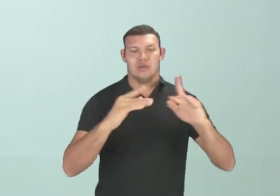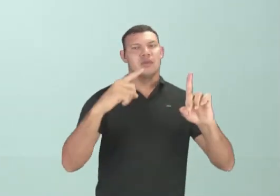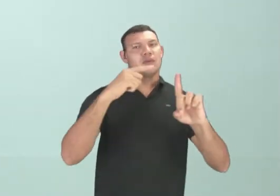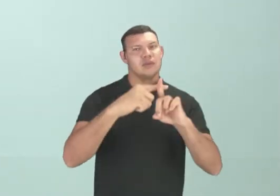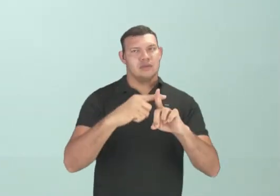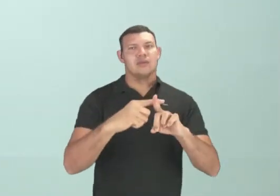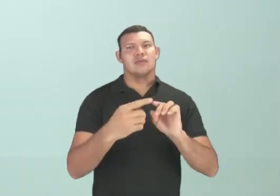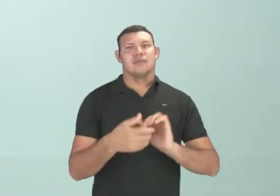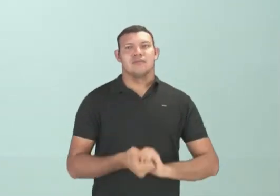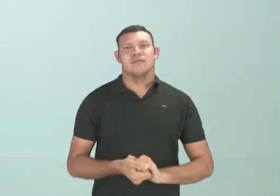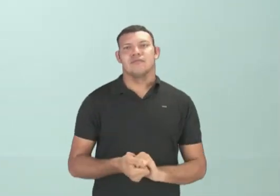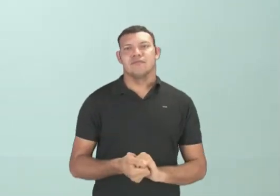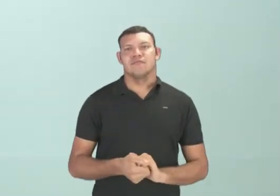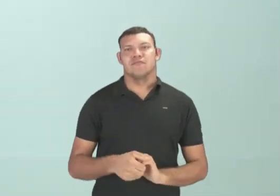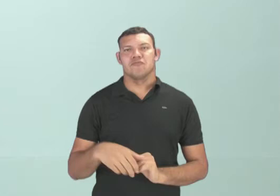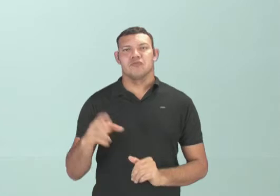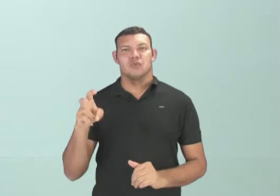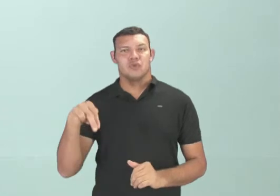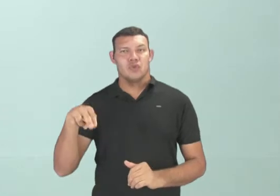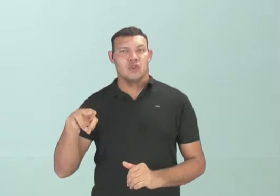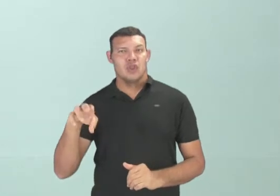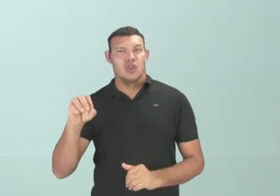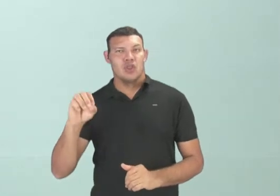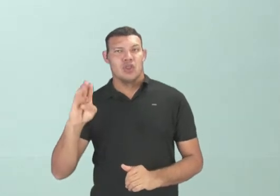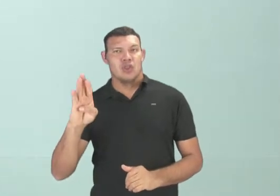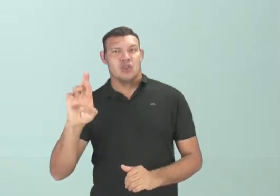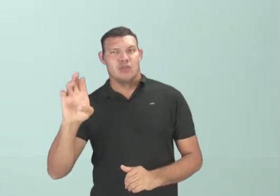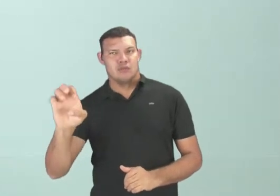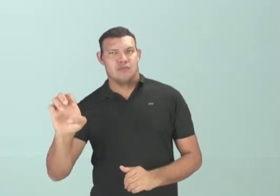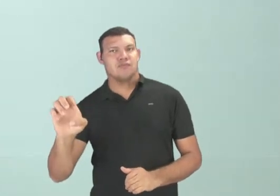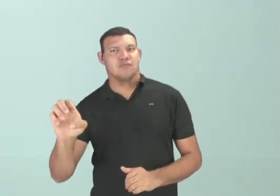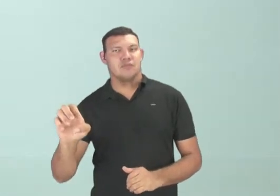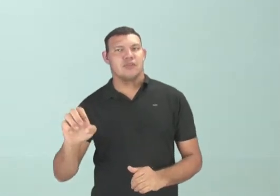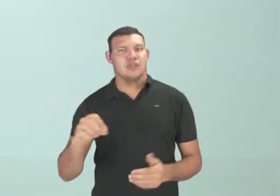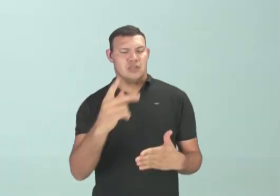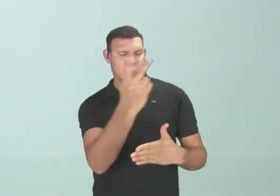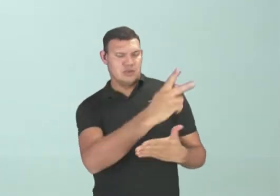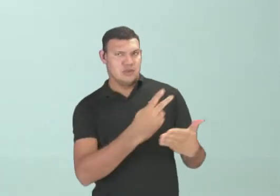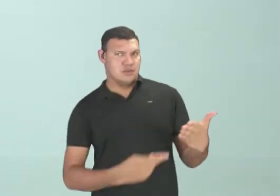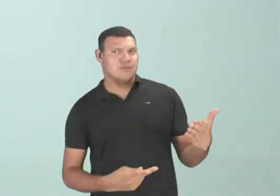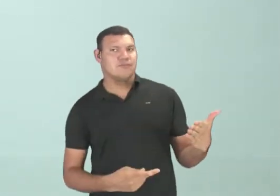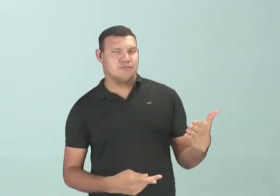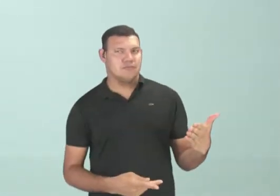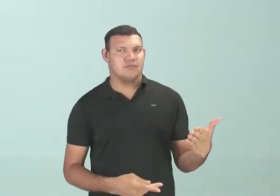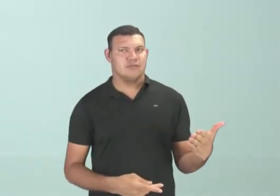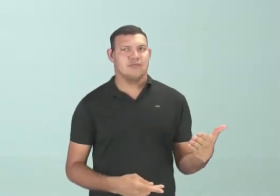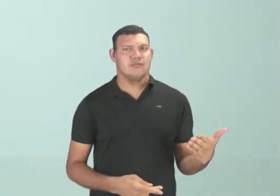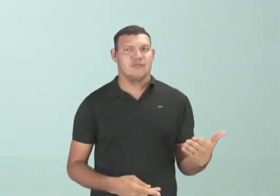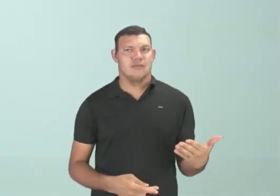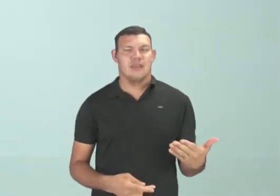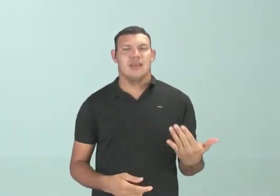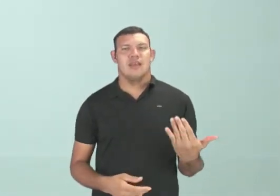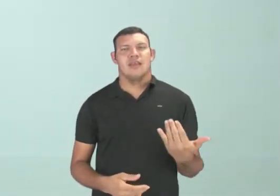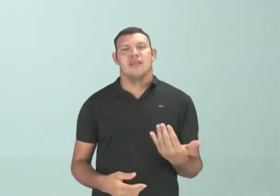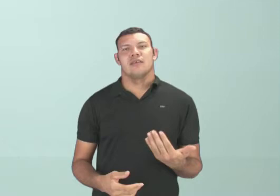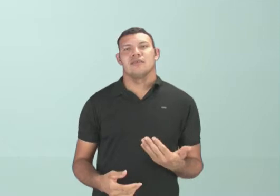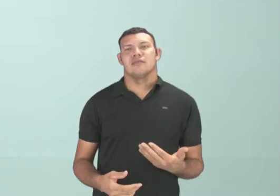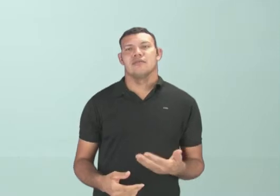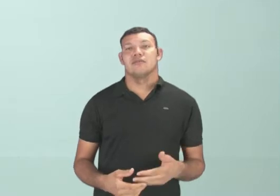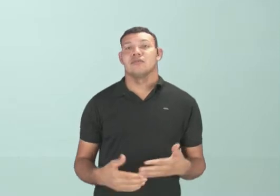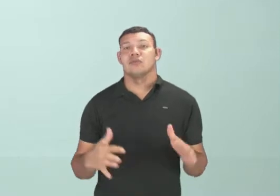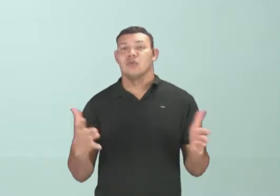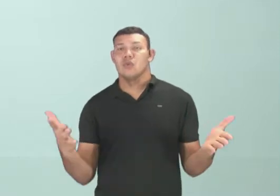igreja, assim como os nobres. Então a poesia palaciana ela foi feita ali para entreter, né, fazer